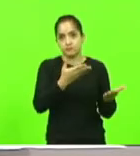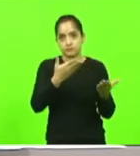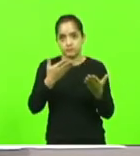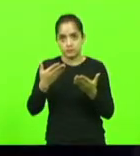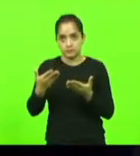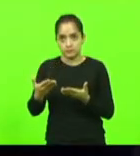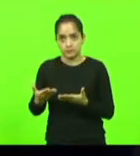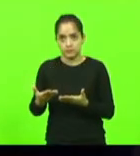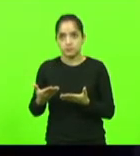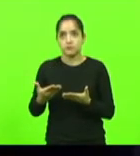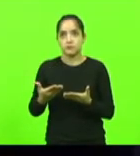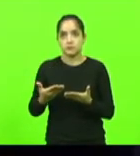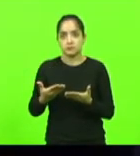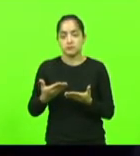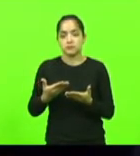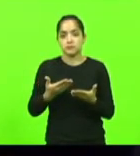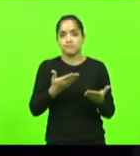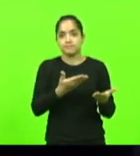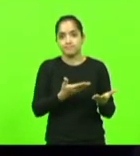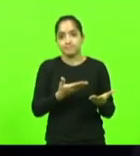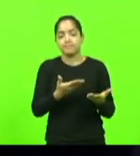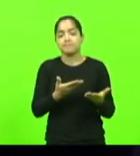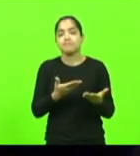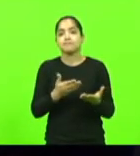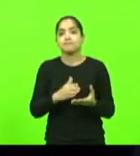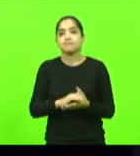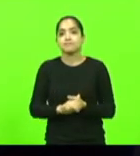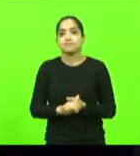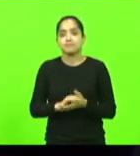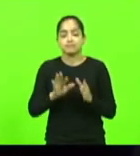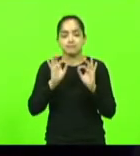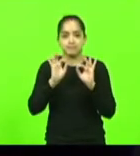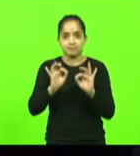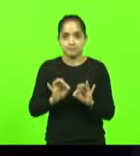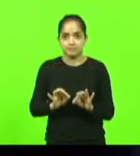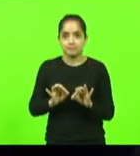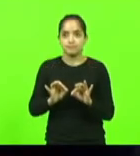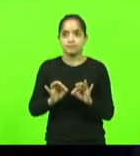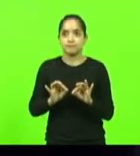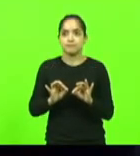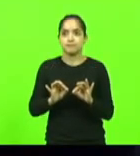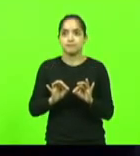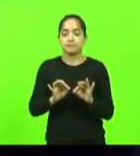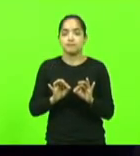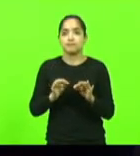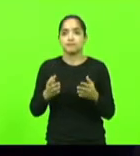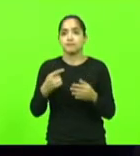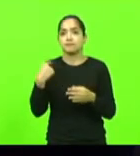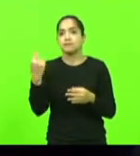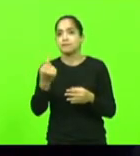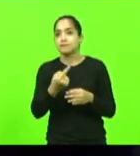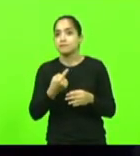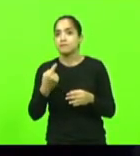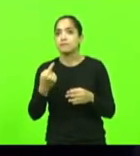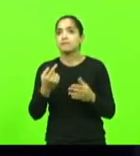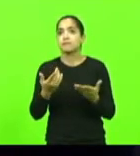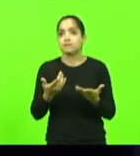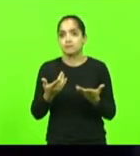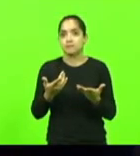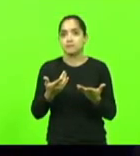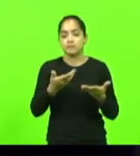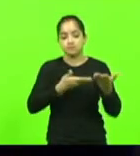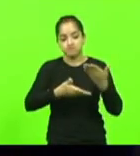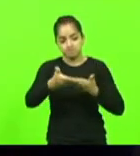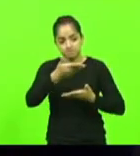Frigo. Né, sinta-se bem em nosso meio. Tenho certeza que não só nós temos a ensinar, como temos muito